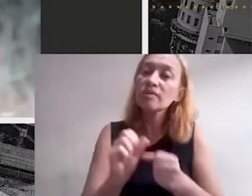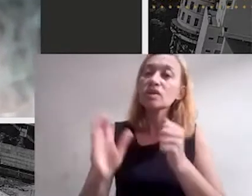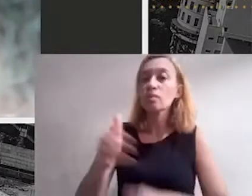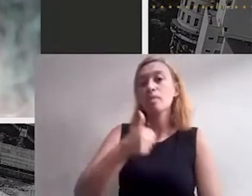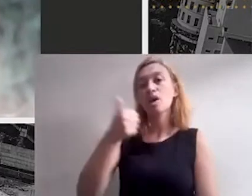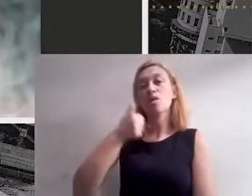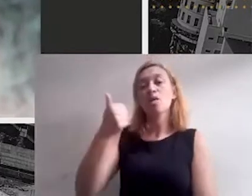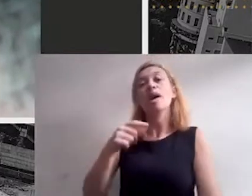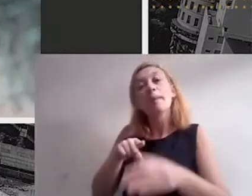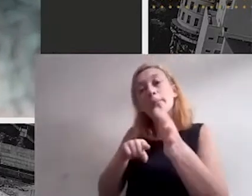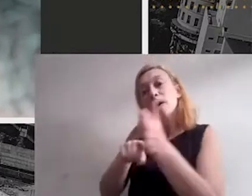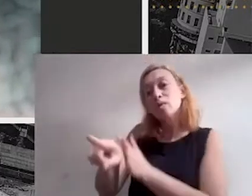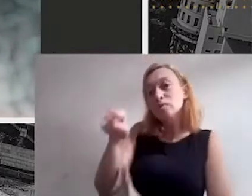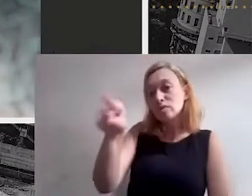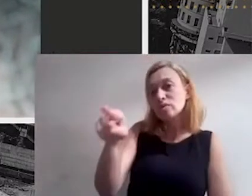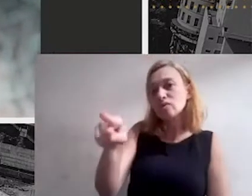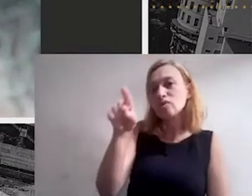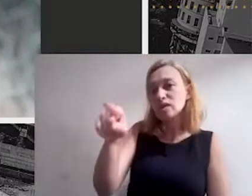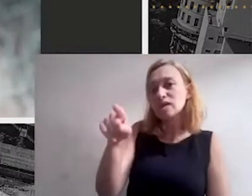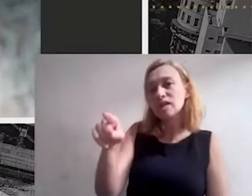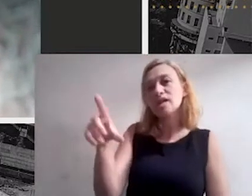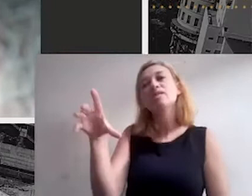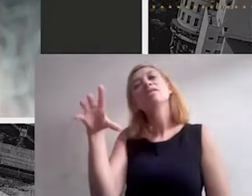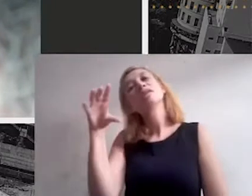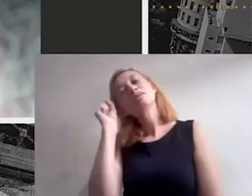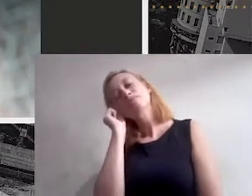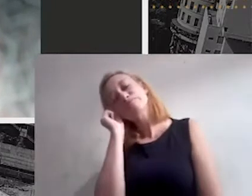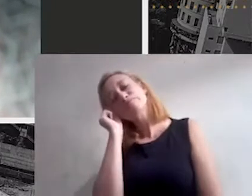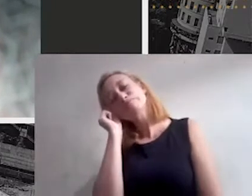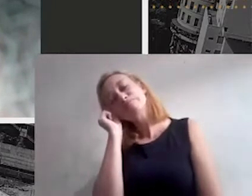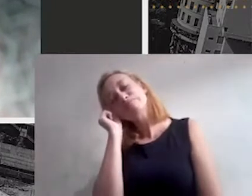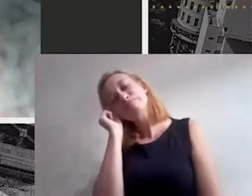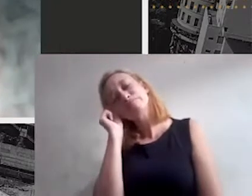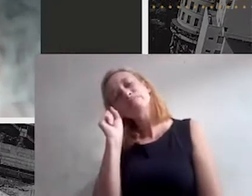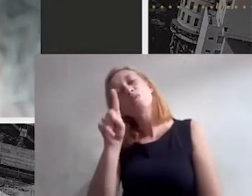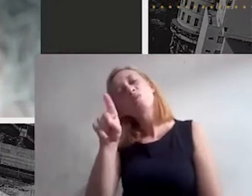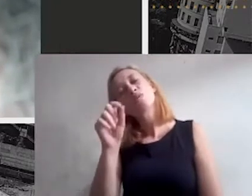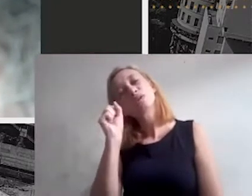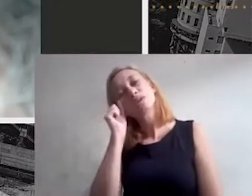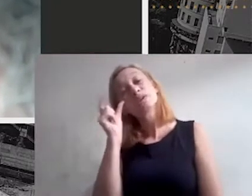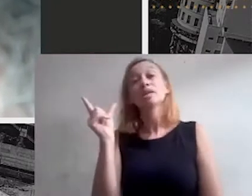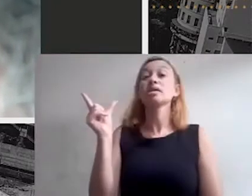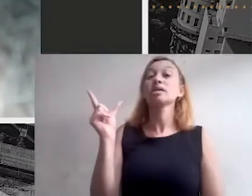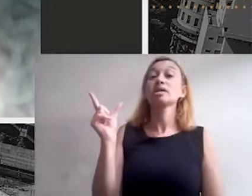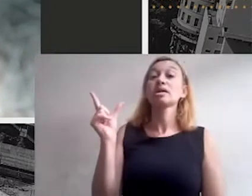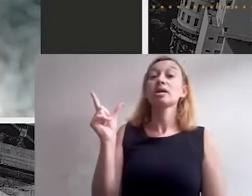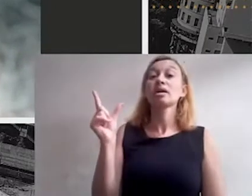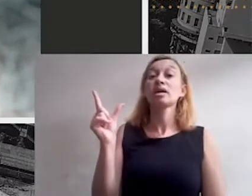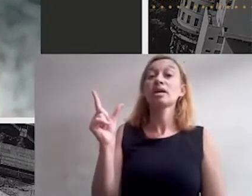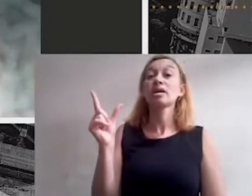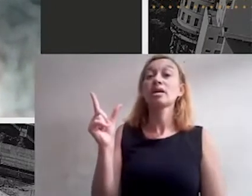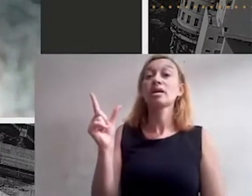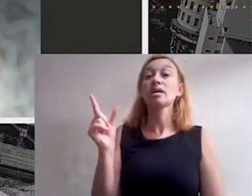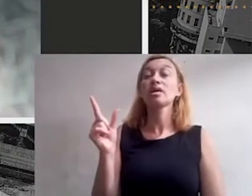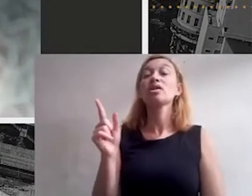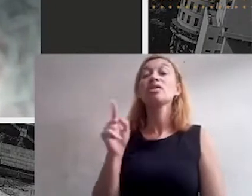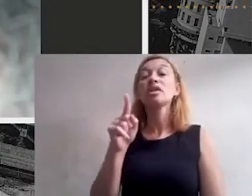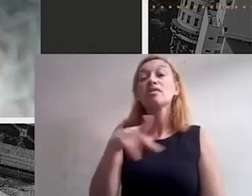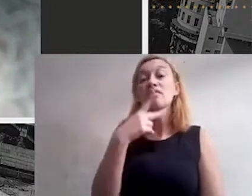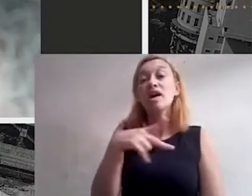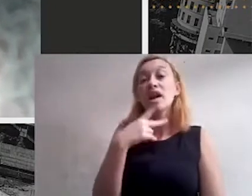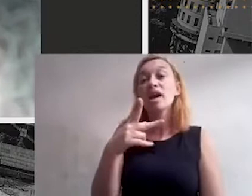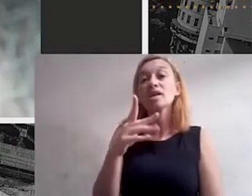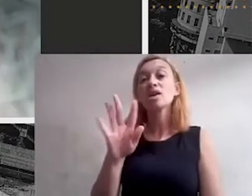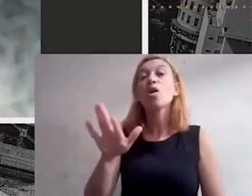seguinte: quando você bota a cabeça no travesseiro e fecha os olhos, ou quando você sonha acordado durante o dia, queria que você contasse para a gente que a Amazônia é